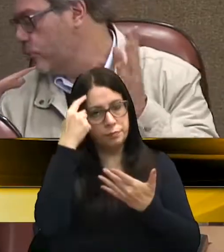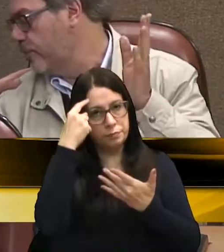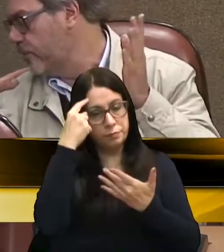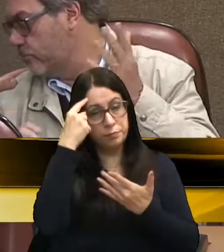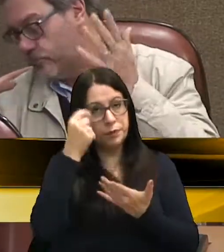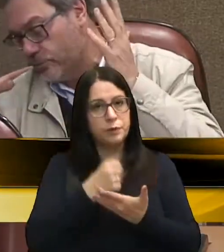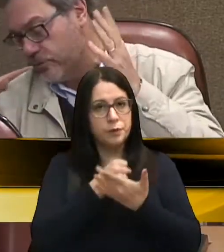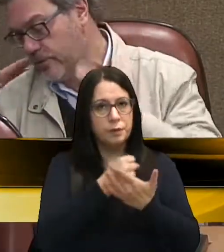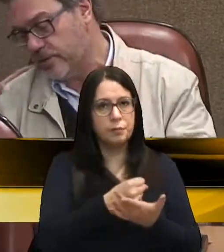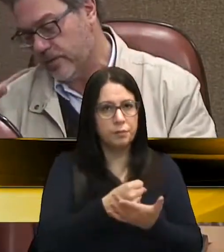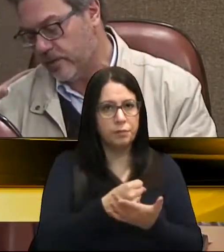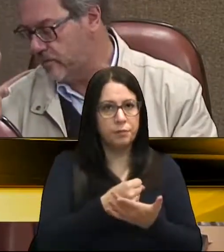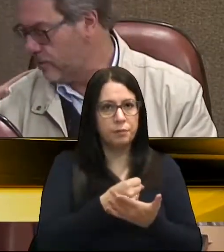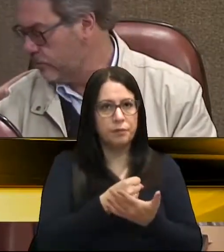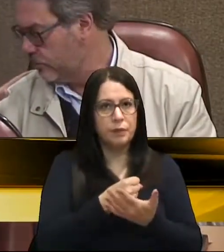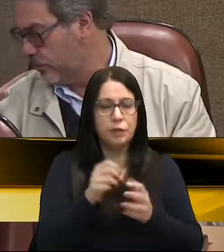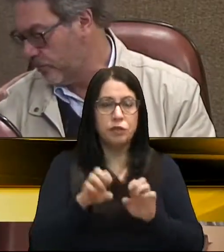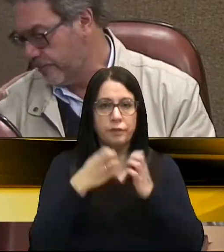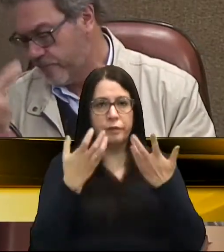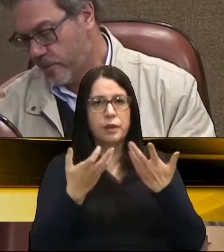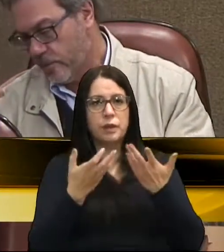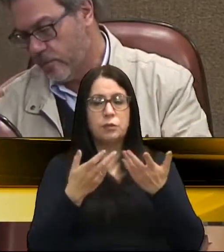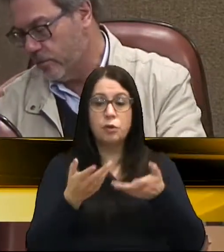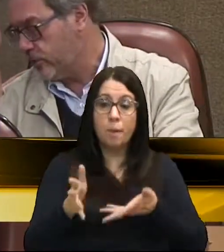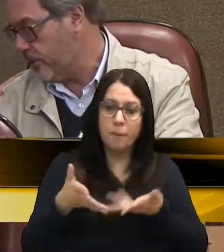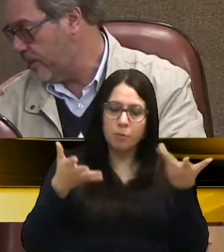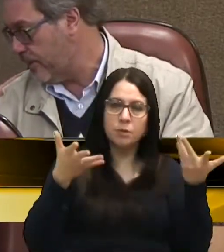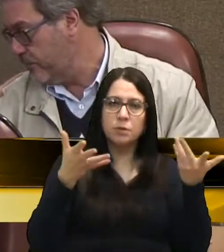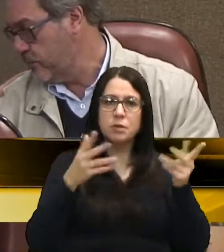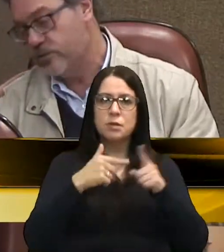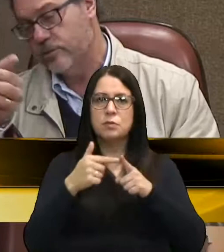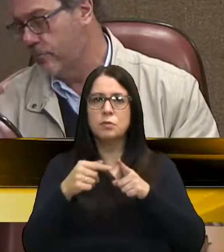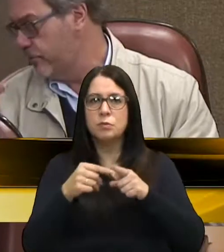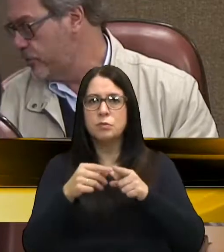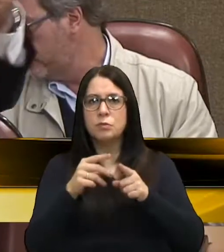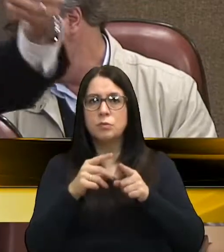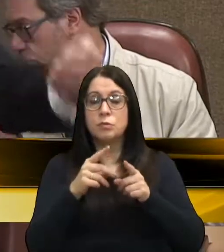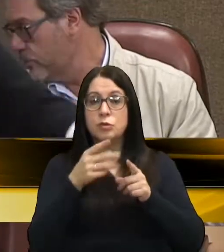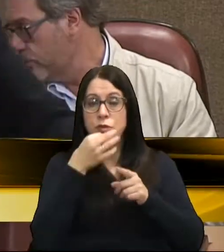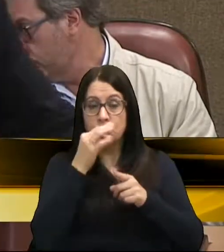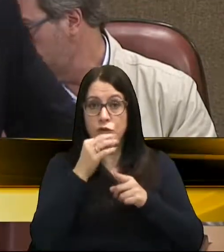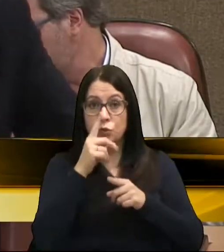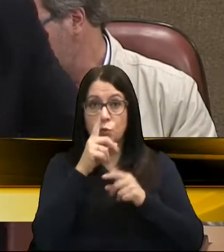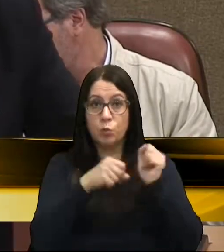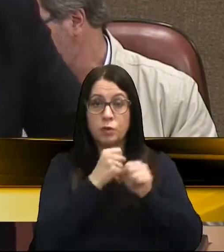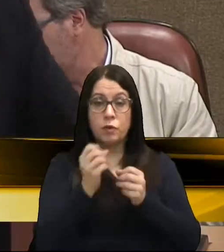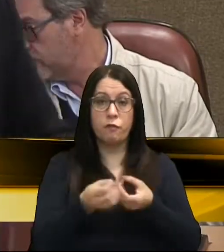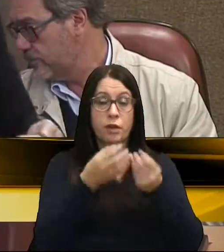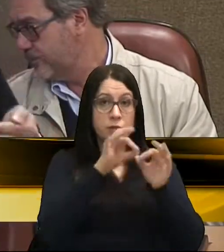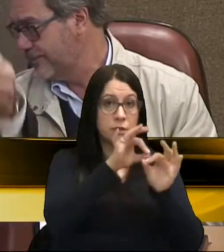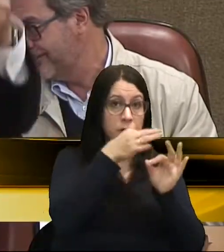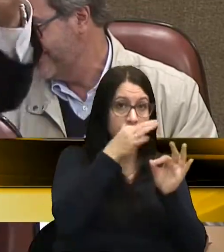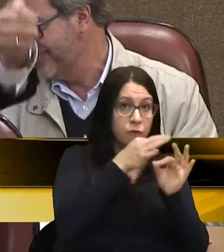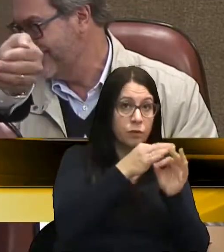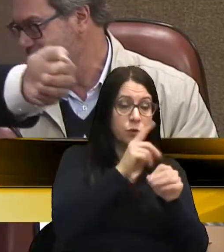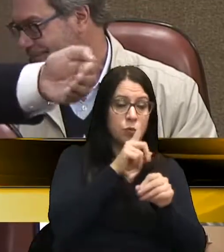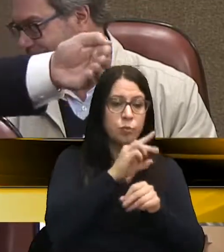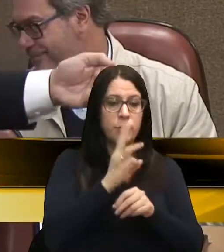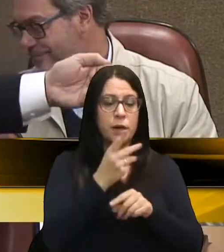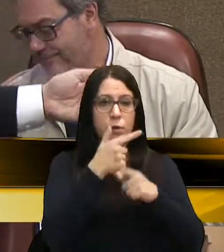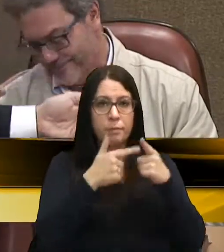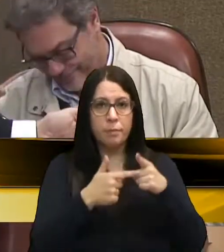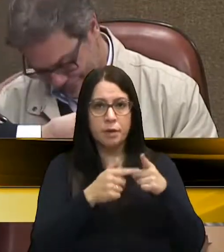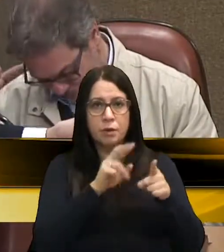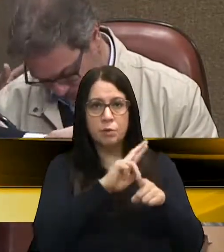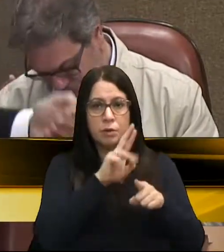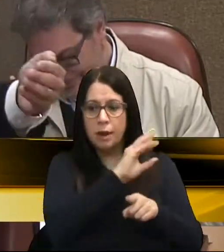de apoios, de eventos, a promoção também do Destino Caxias em um ano de festa da uva, aportamos R$1,5 milhão